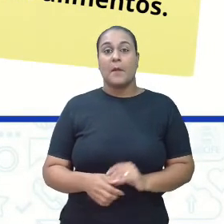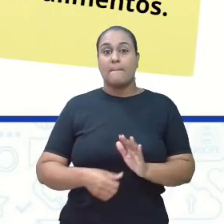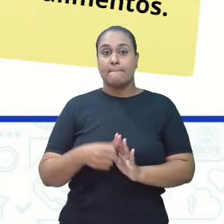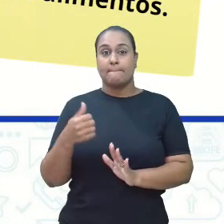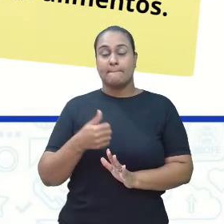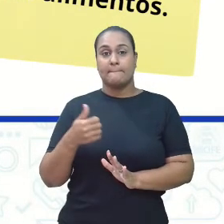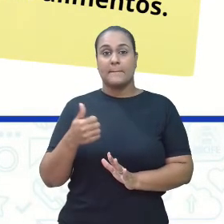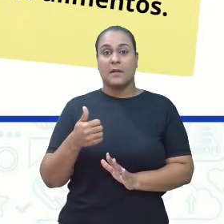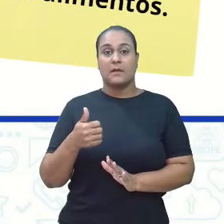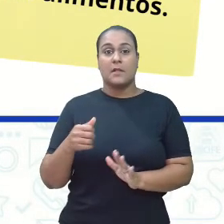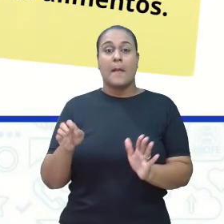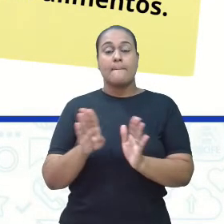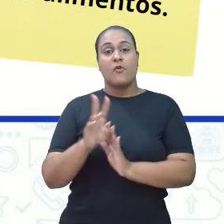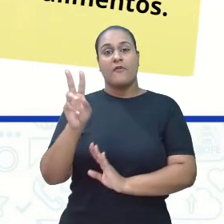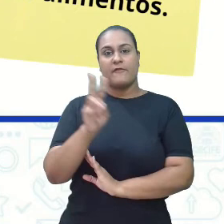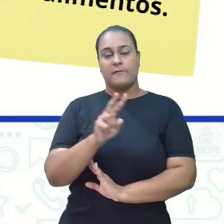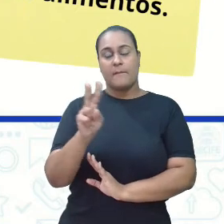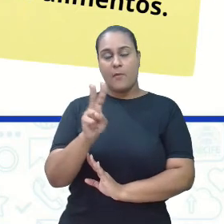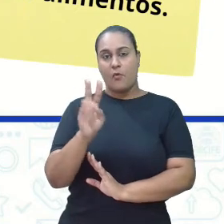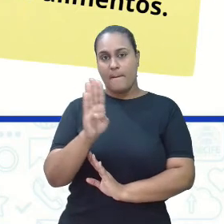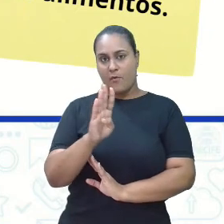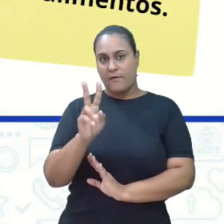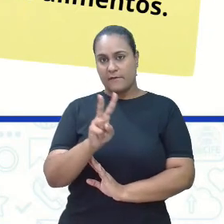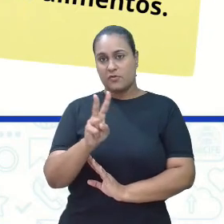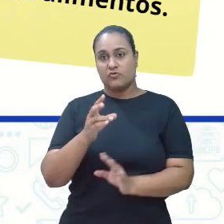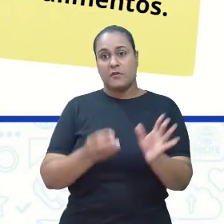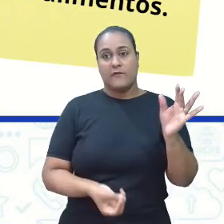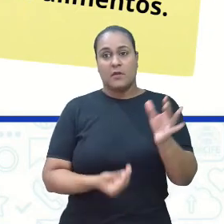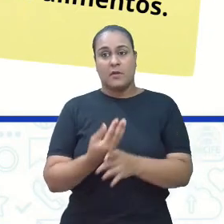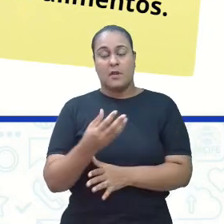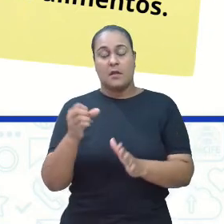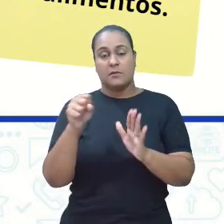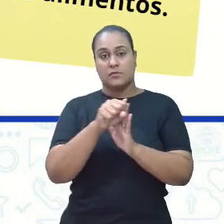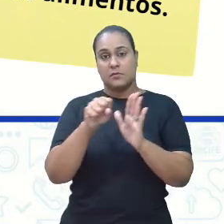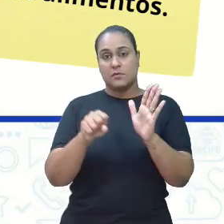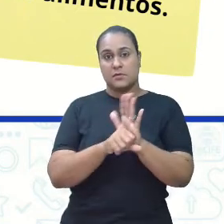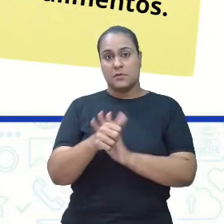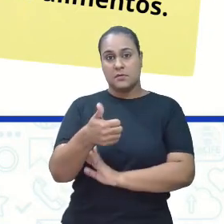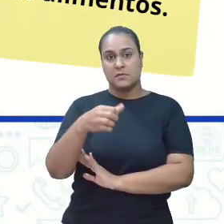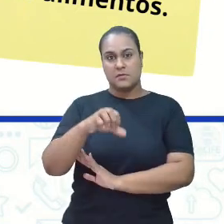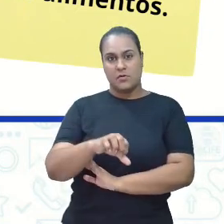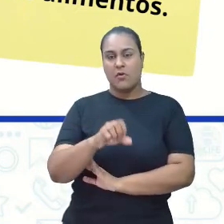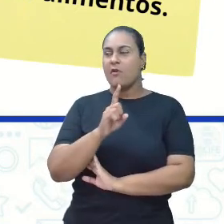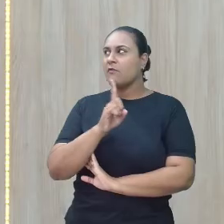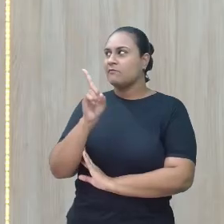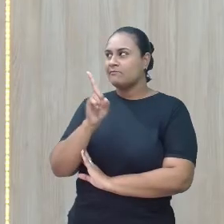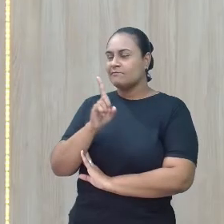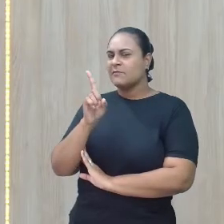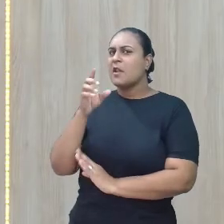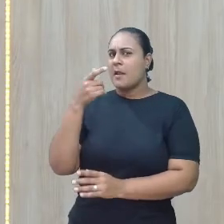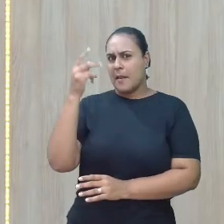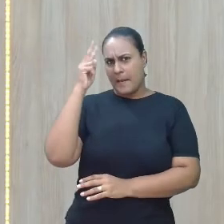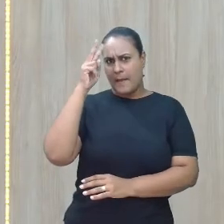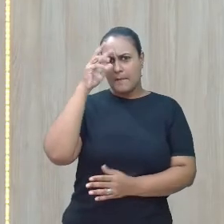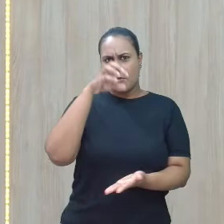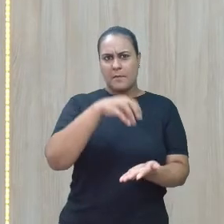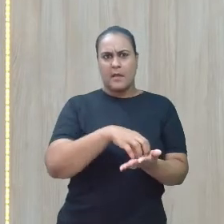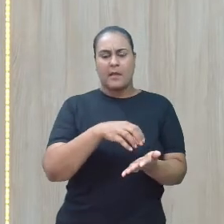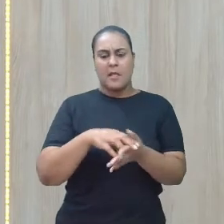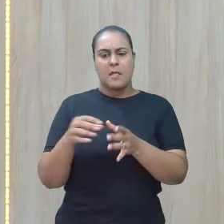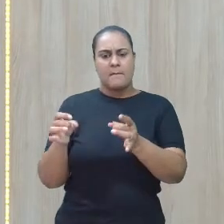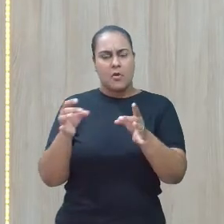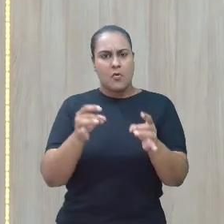Boa Vista, né, que foi construído ainda no século XIX e surgiu muito dentro daquela lógica do mercado São José que eu já falei, né, para